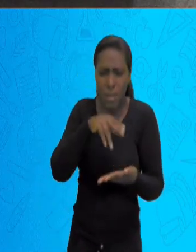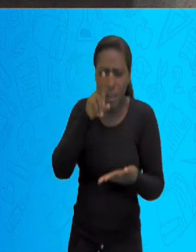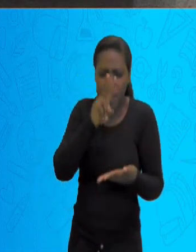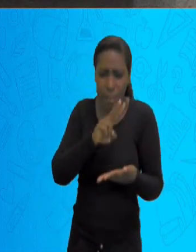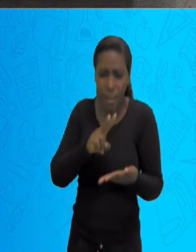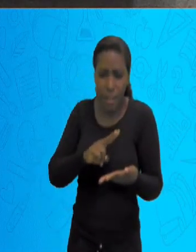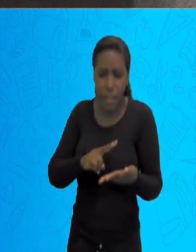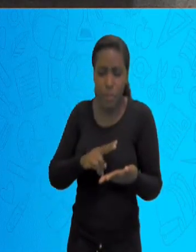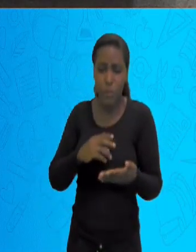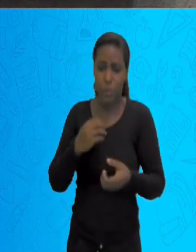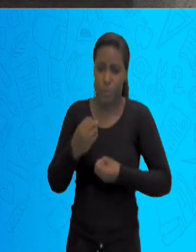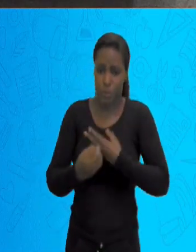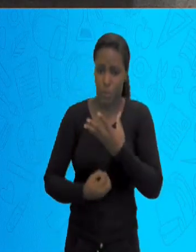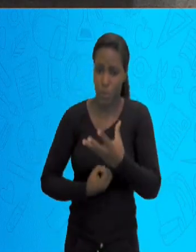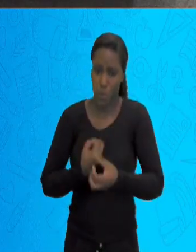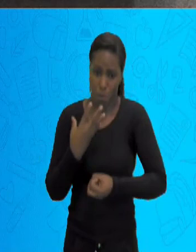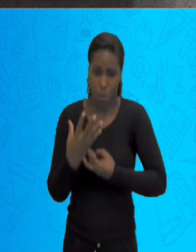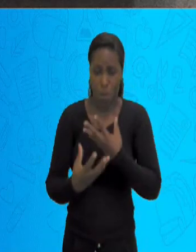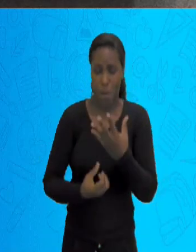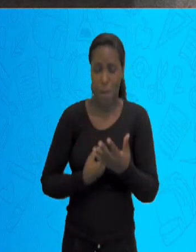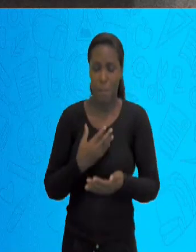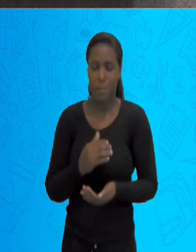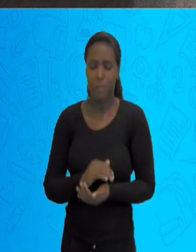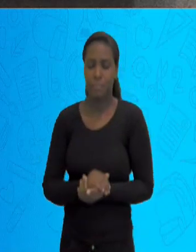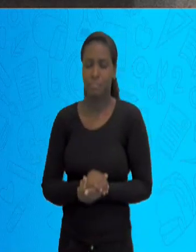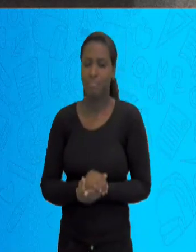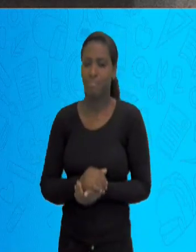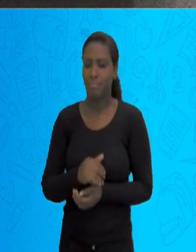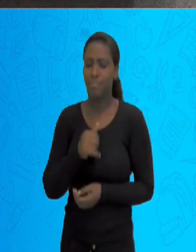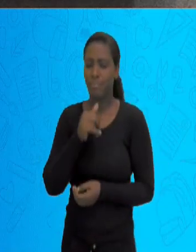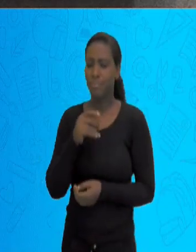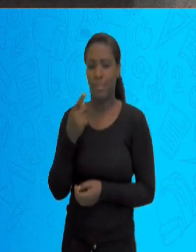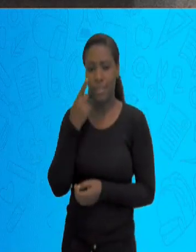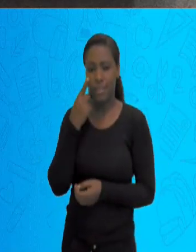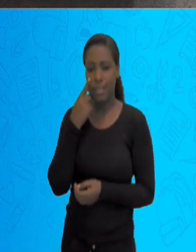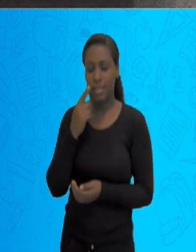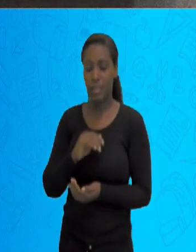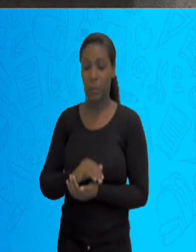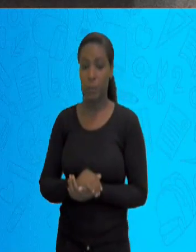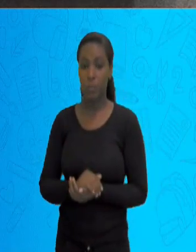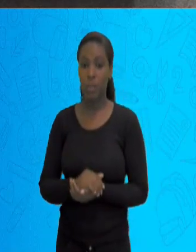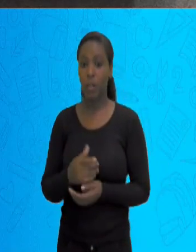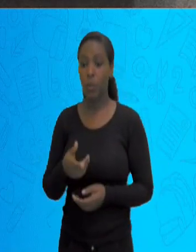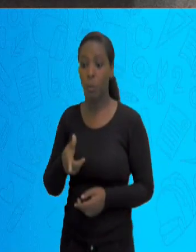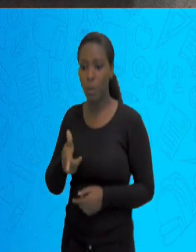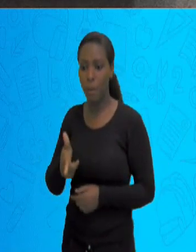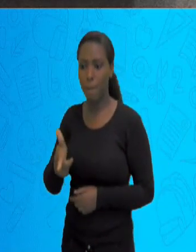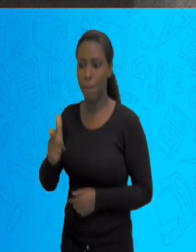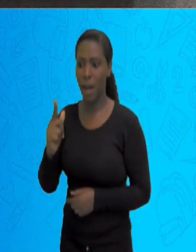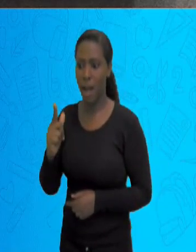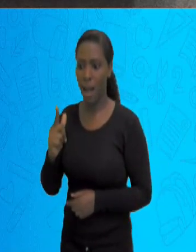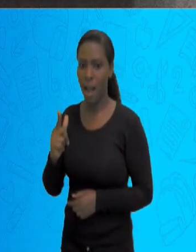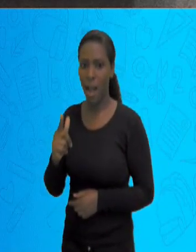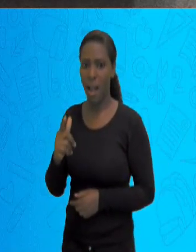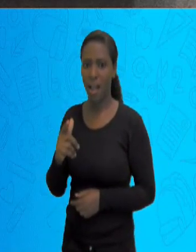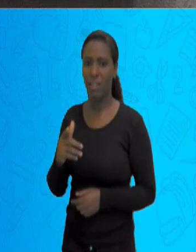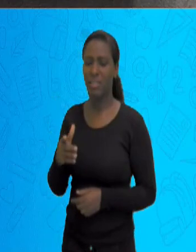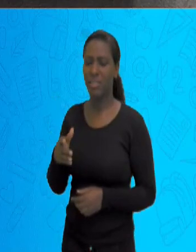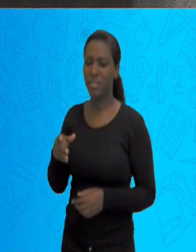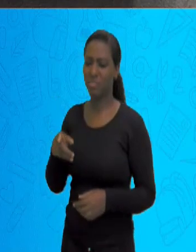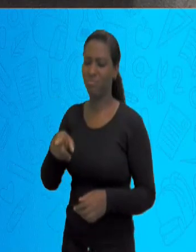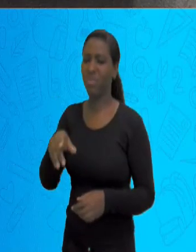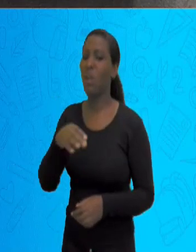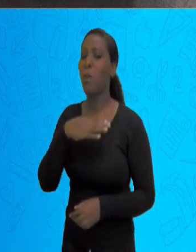então. Já é o momento em que ele levou o tiro. Então, observe como